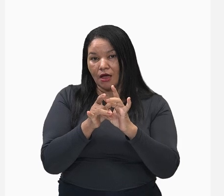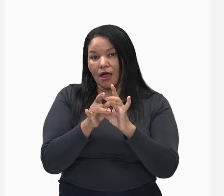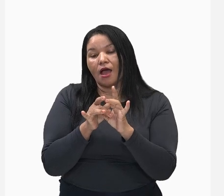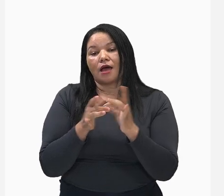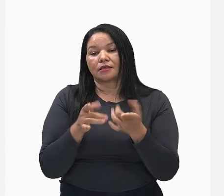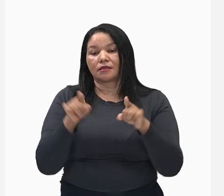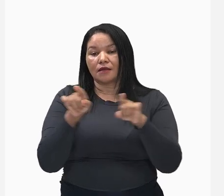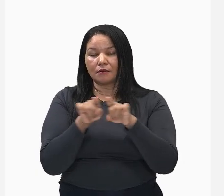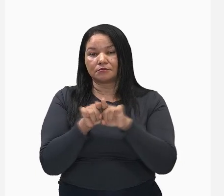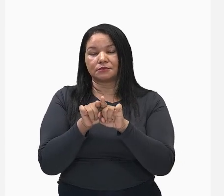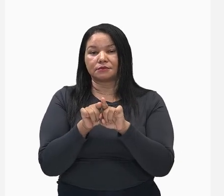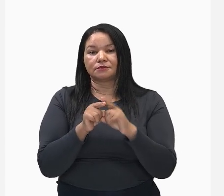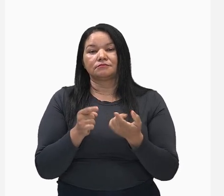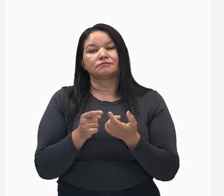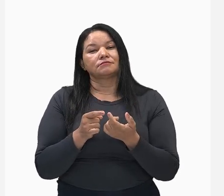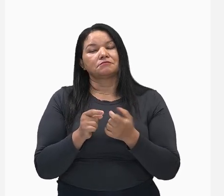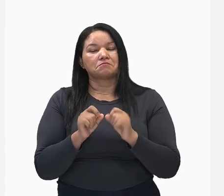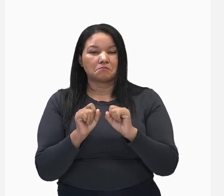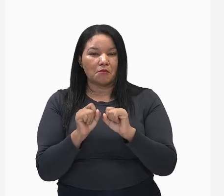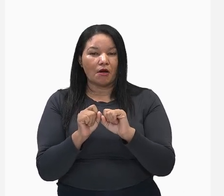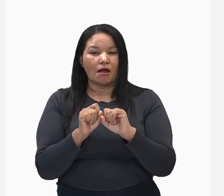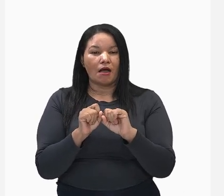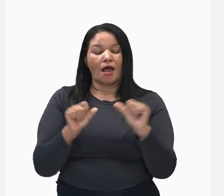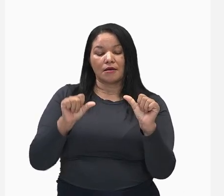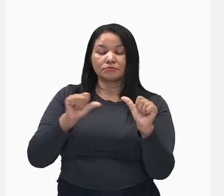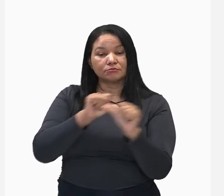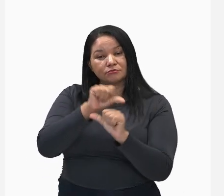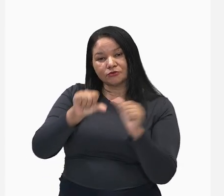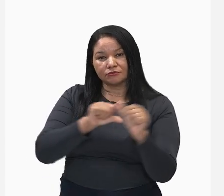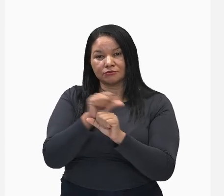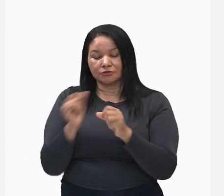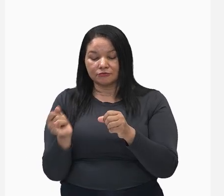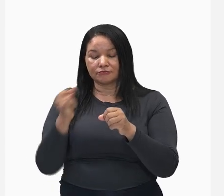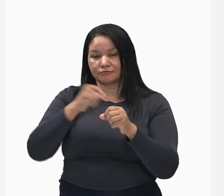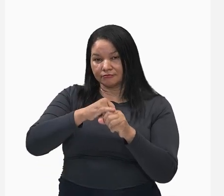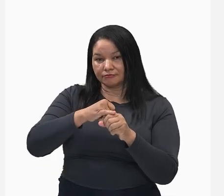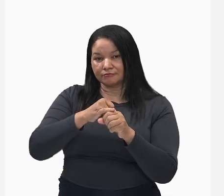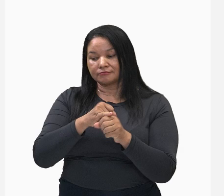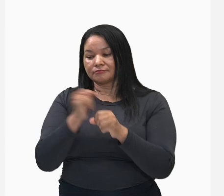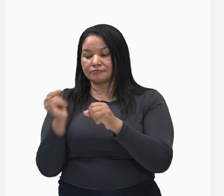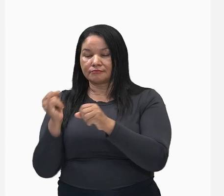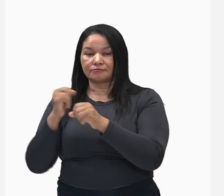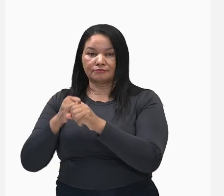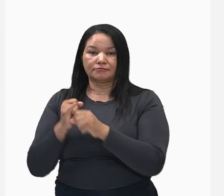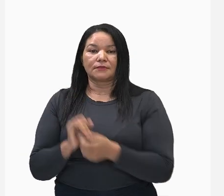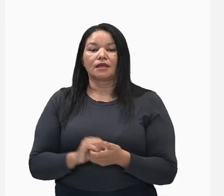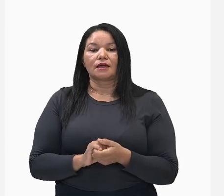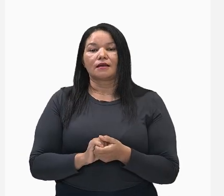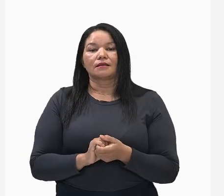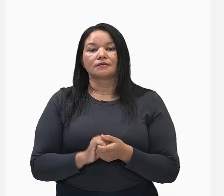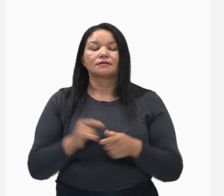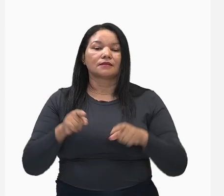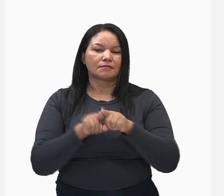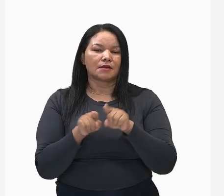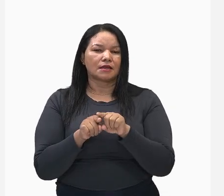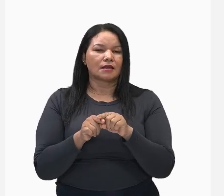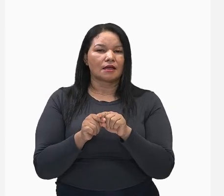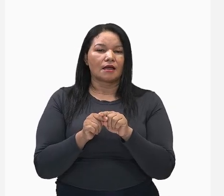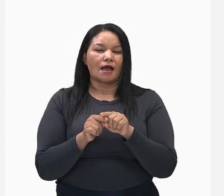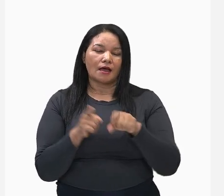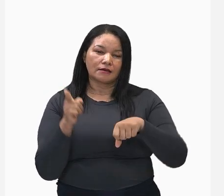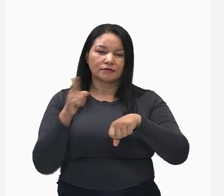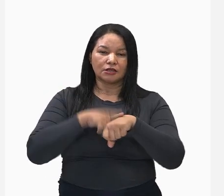iônica ao trânsito, né, a transferência de elétrons de uma molécula para outra. E aí, nesse momento da